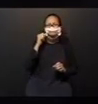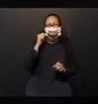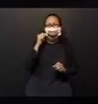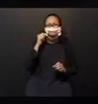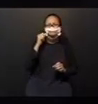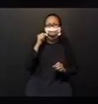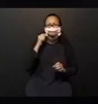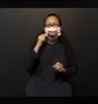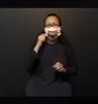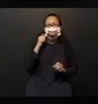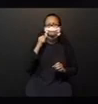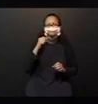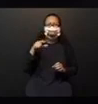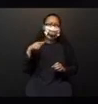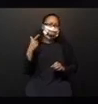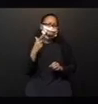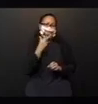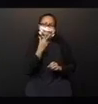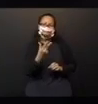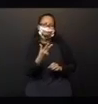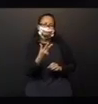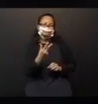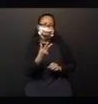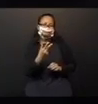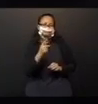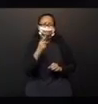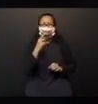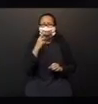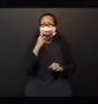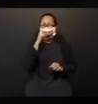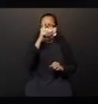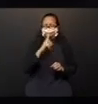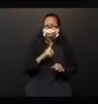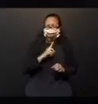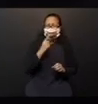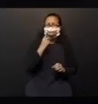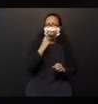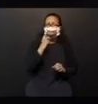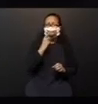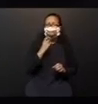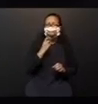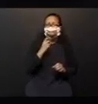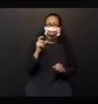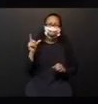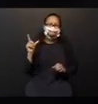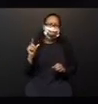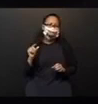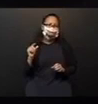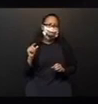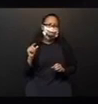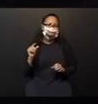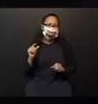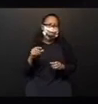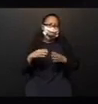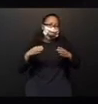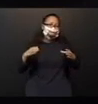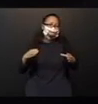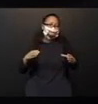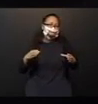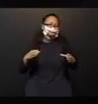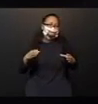além de preto, eu poderia dizer que ele é vermelho ou amarelo. Eu posso dizer que o meu lápis é pequeno,